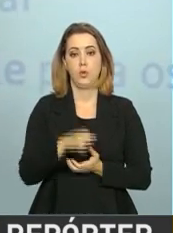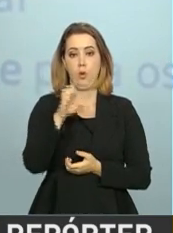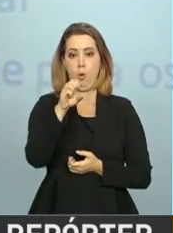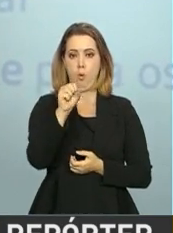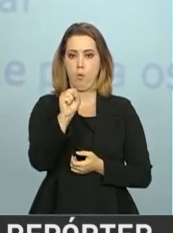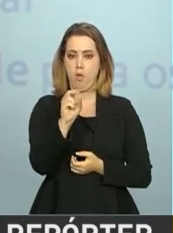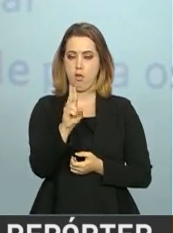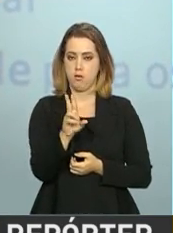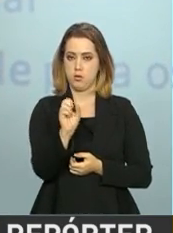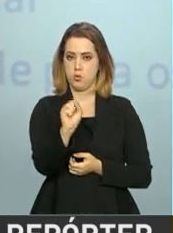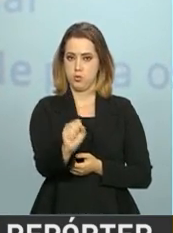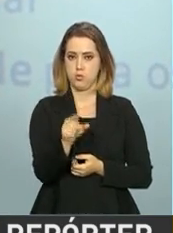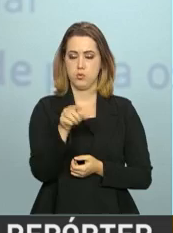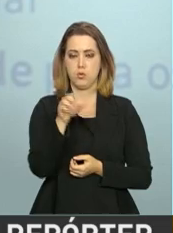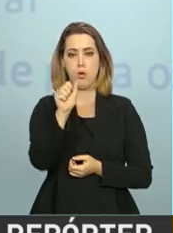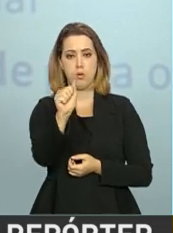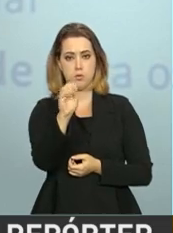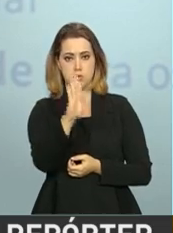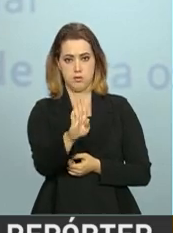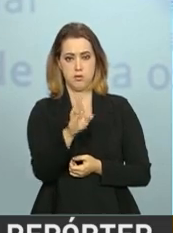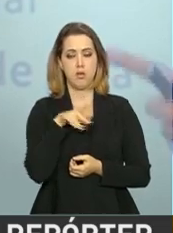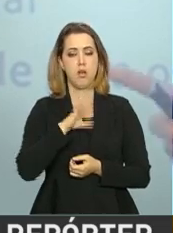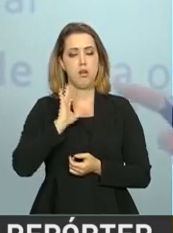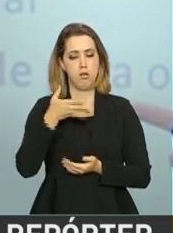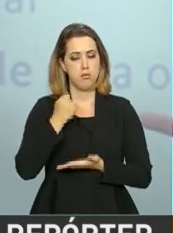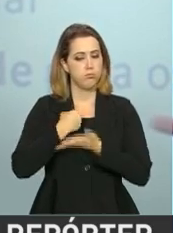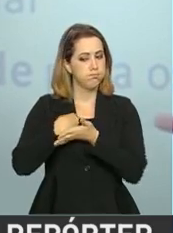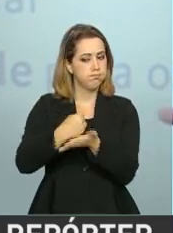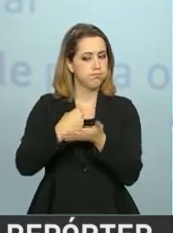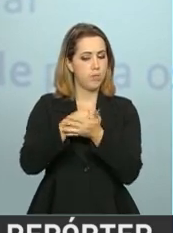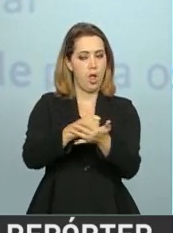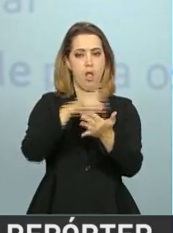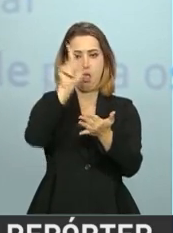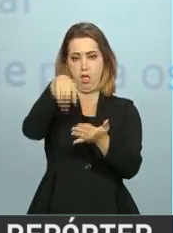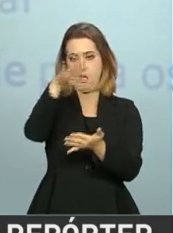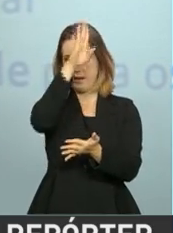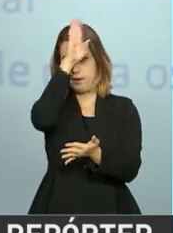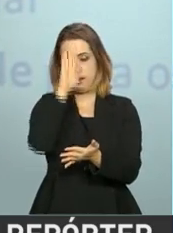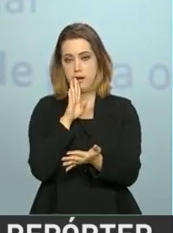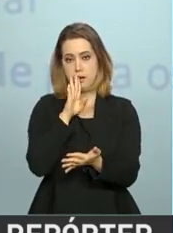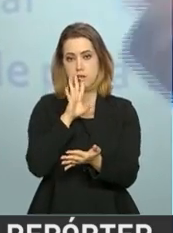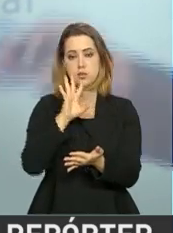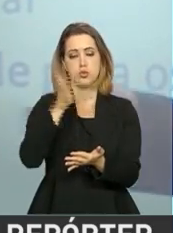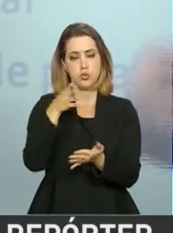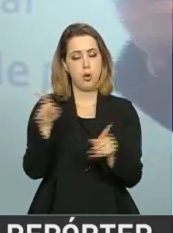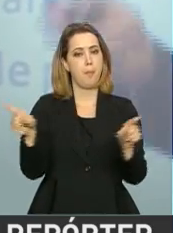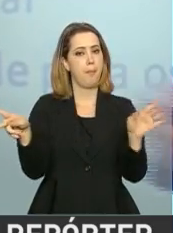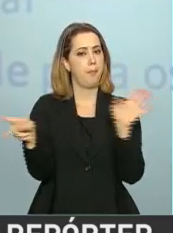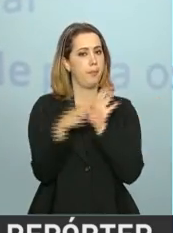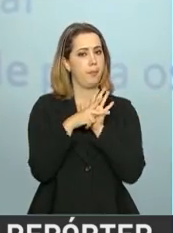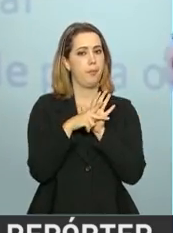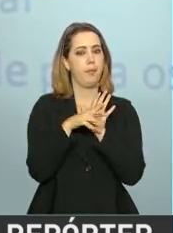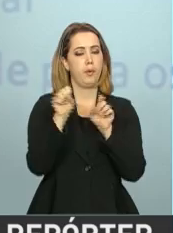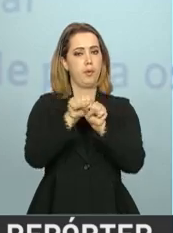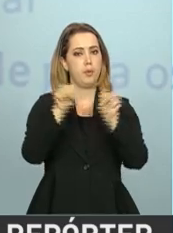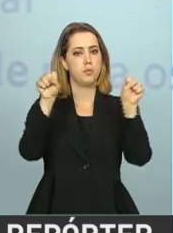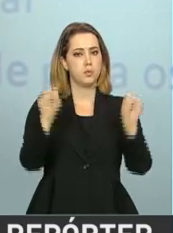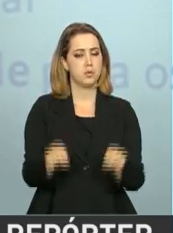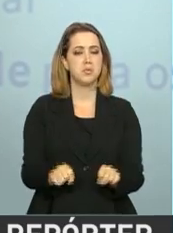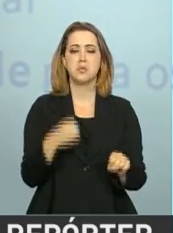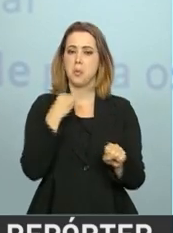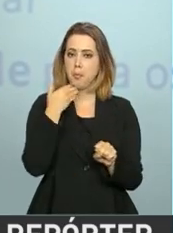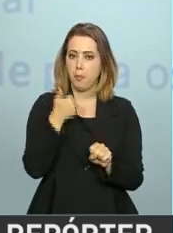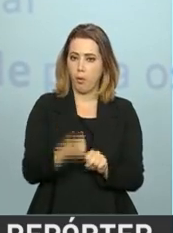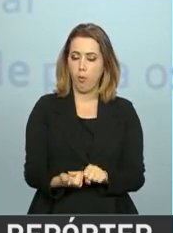está disponível para os senhores, é gratuito para os senhores prefeitos. Quem já tem sistema próprio ou adquirido, ótimo.